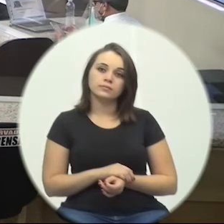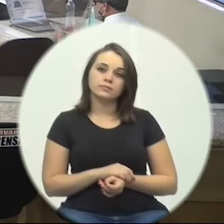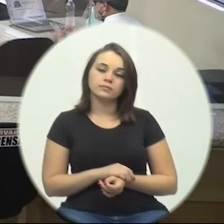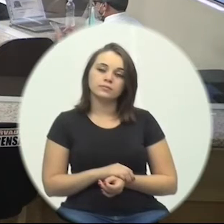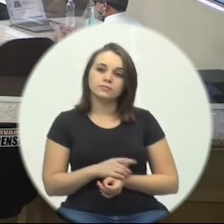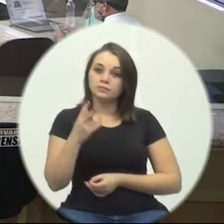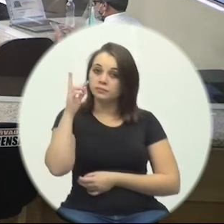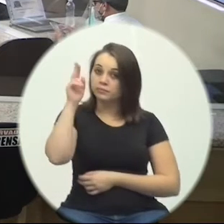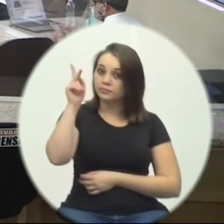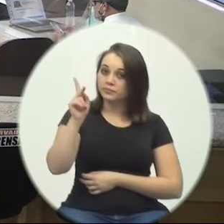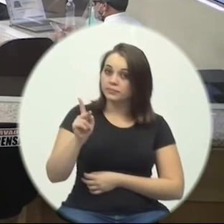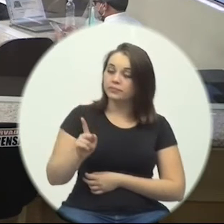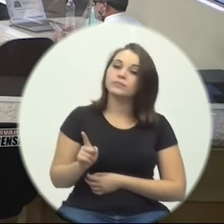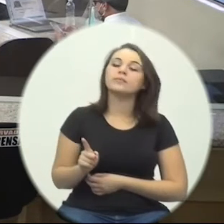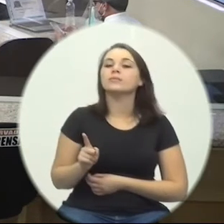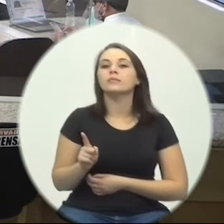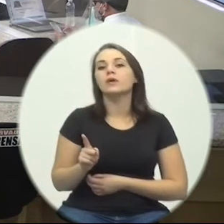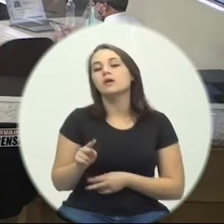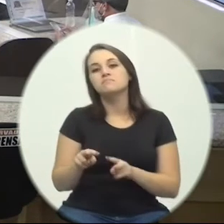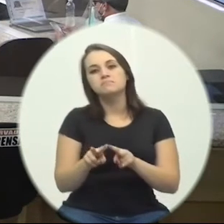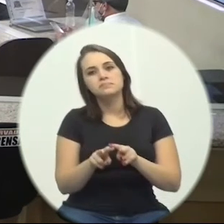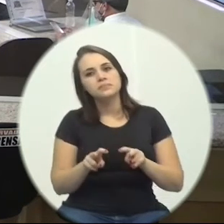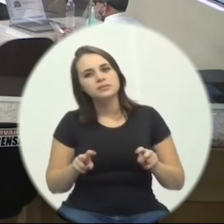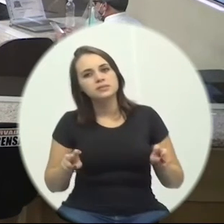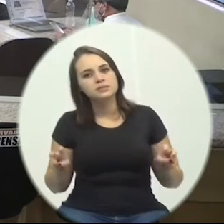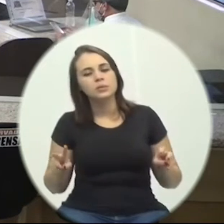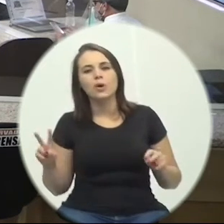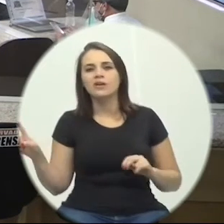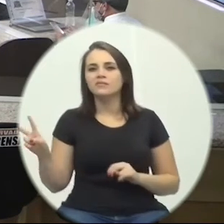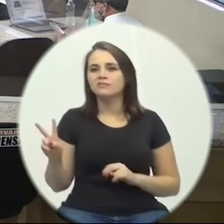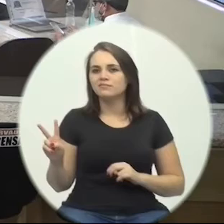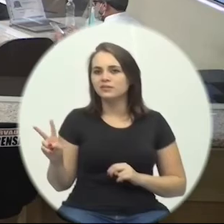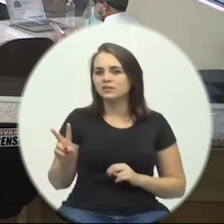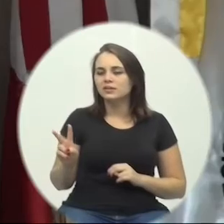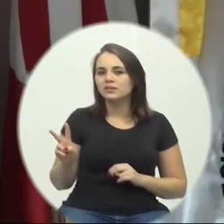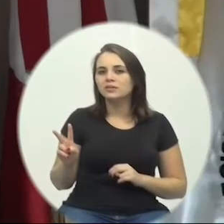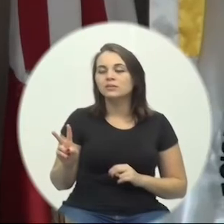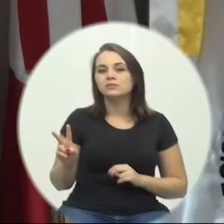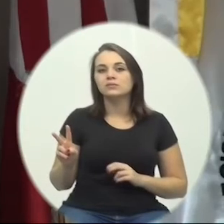Senhor presidente, mesa diretora, senhores vereadores, senhoras